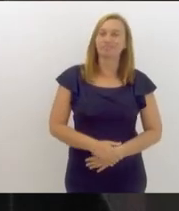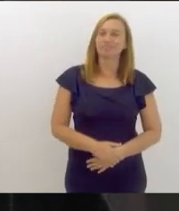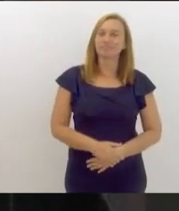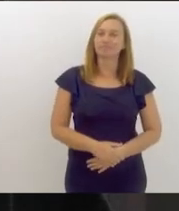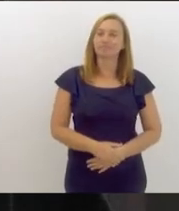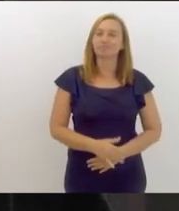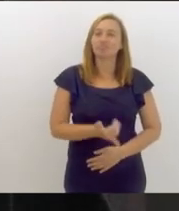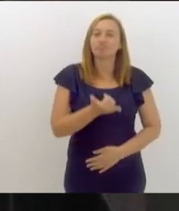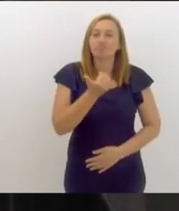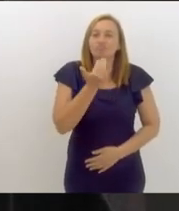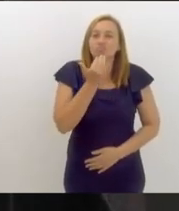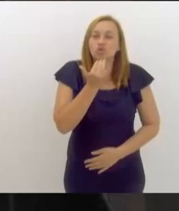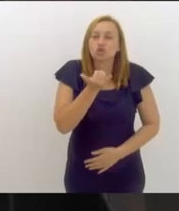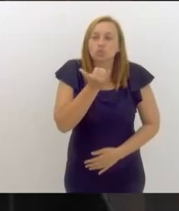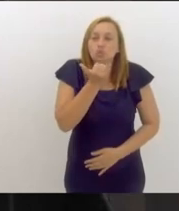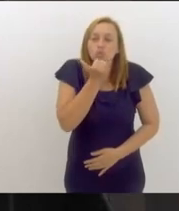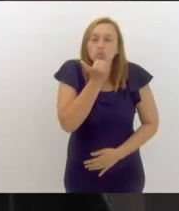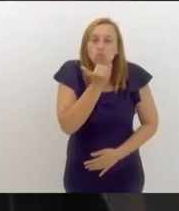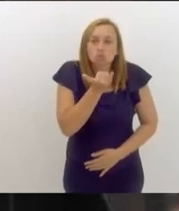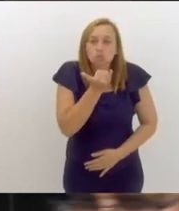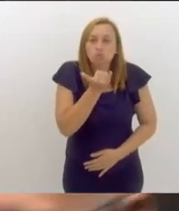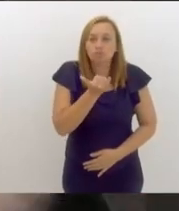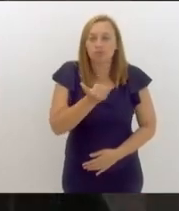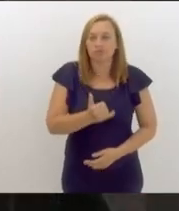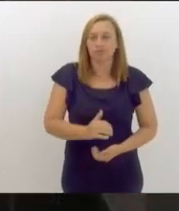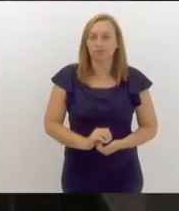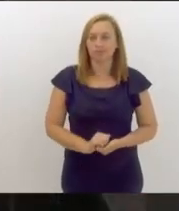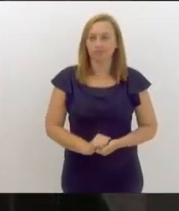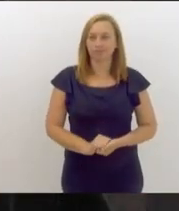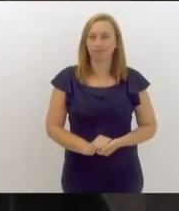me desculpar com os meus pares